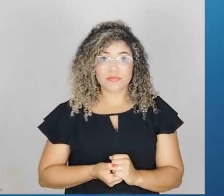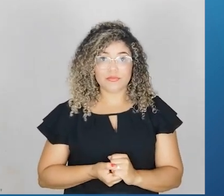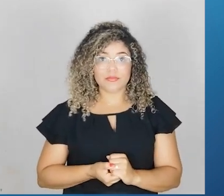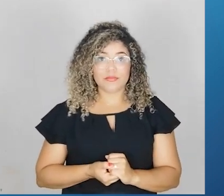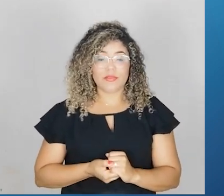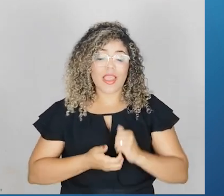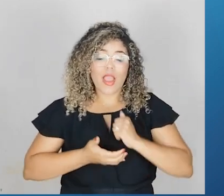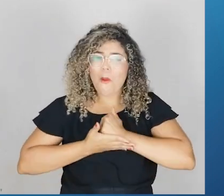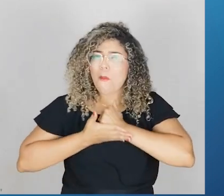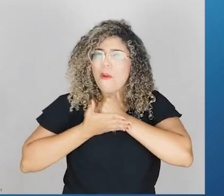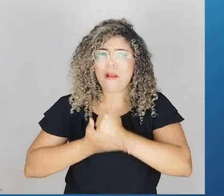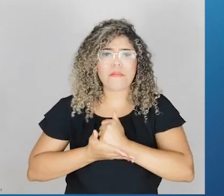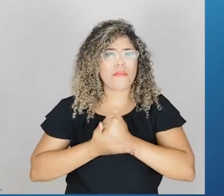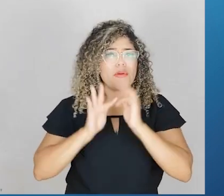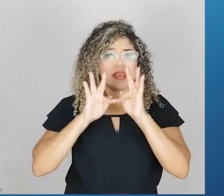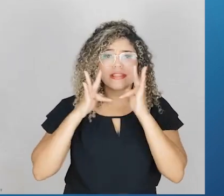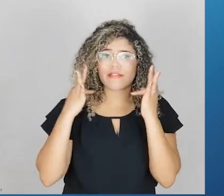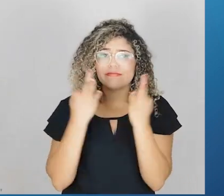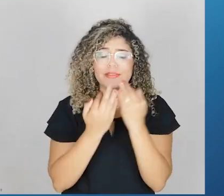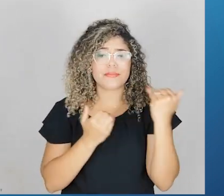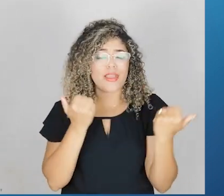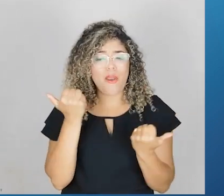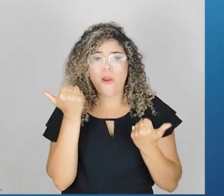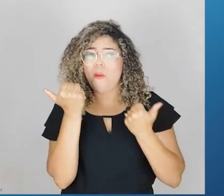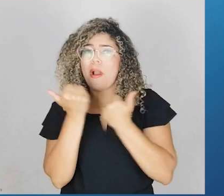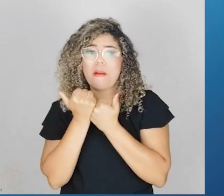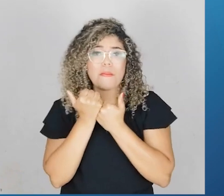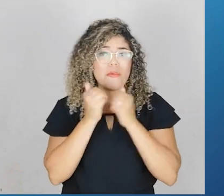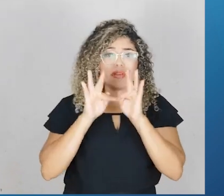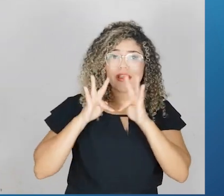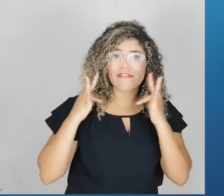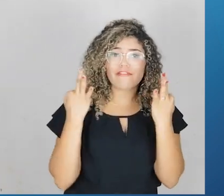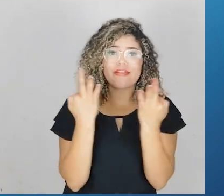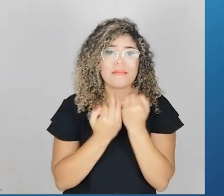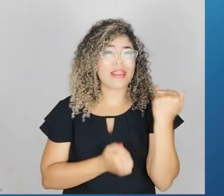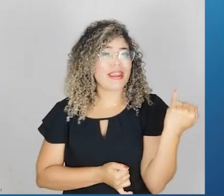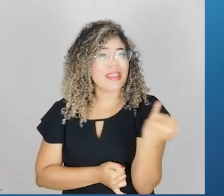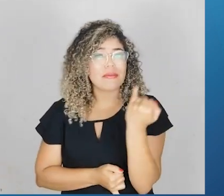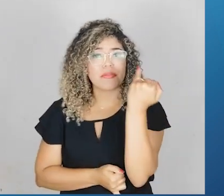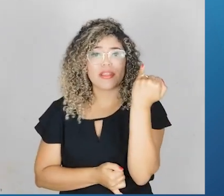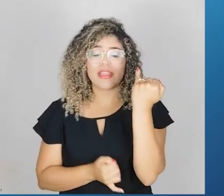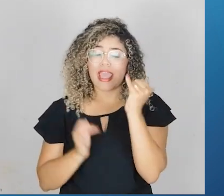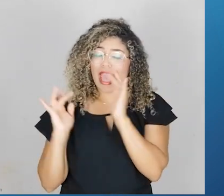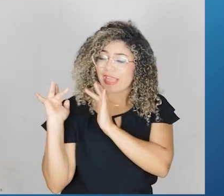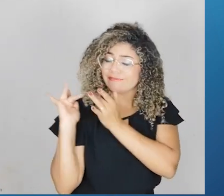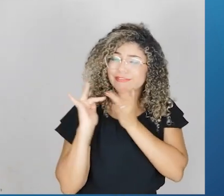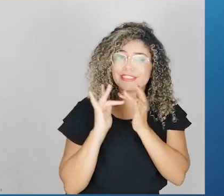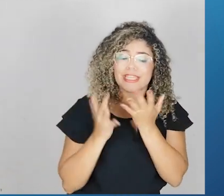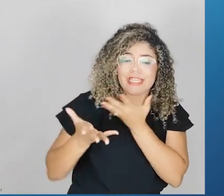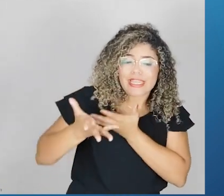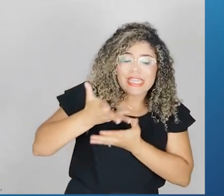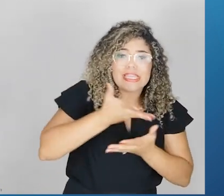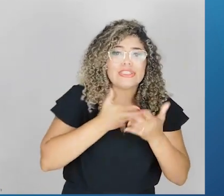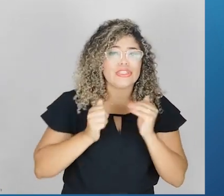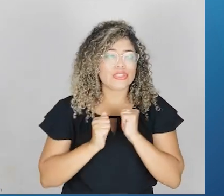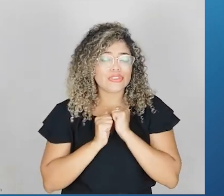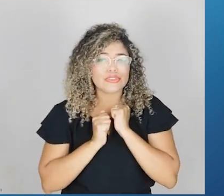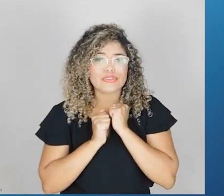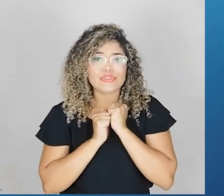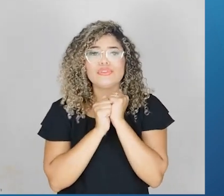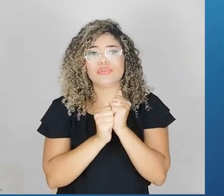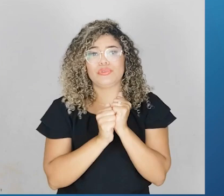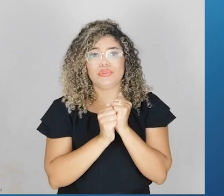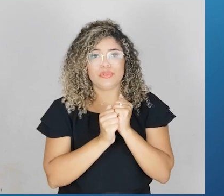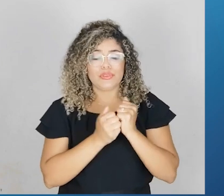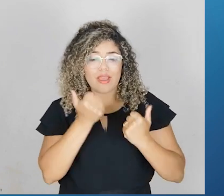O apoio da família é fundamental. Os membros da família tornam-se mais próximos e estabelecem uma relação de confiança e apoio.